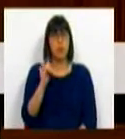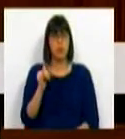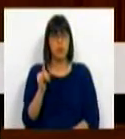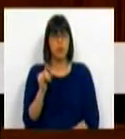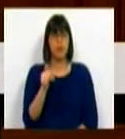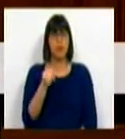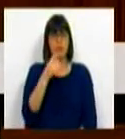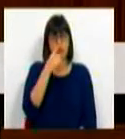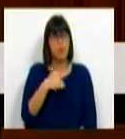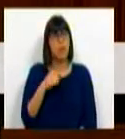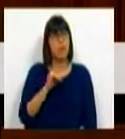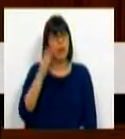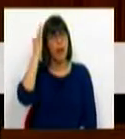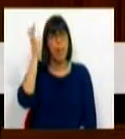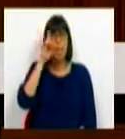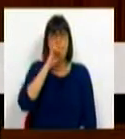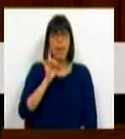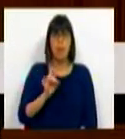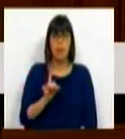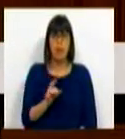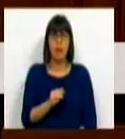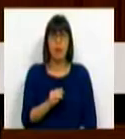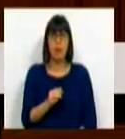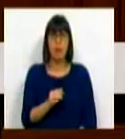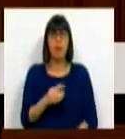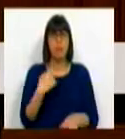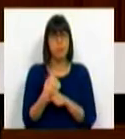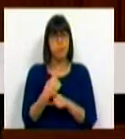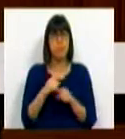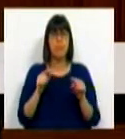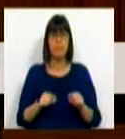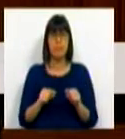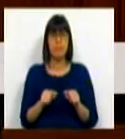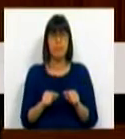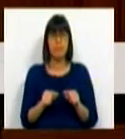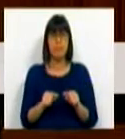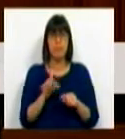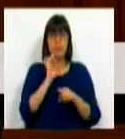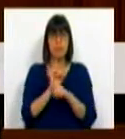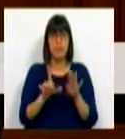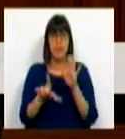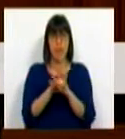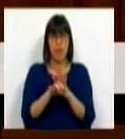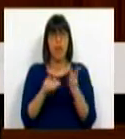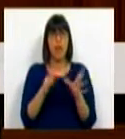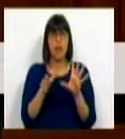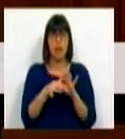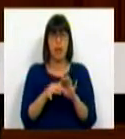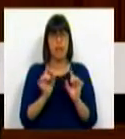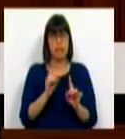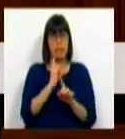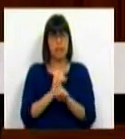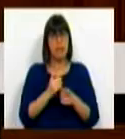2012. Se não me falha a memória. Também aí, nessa legislação e até subsequentemente,